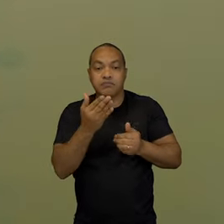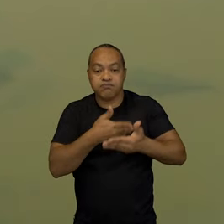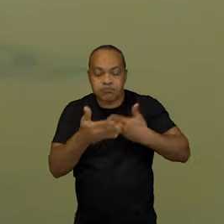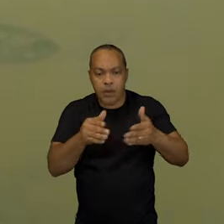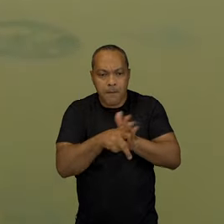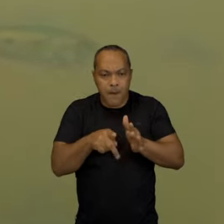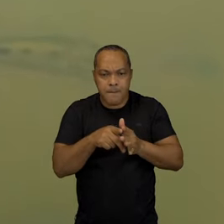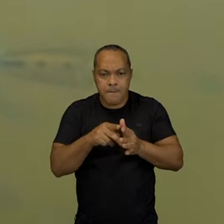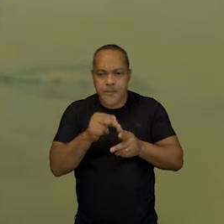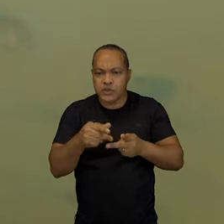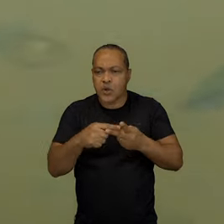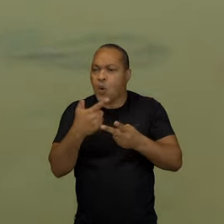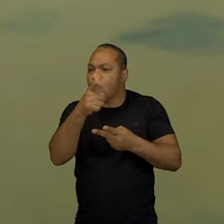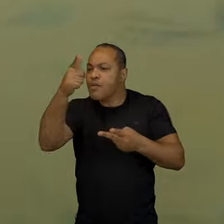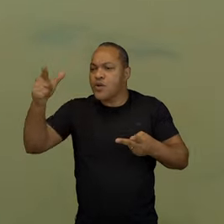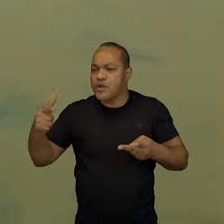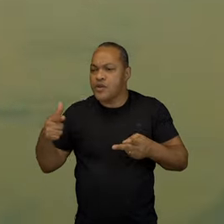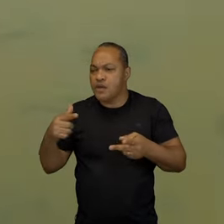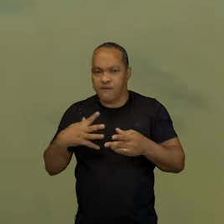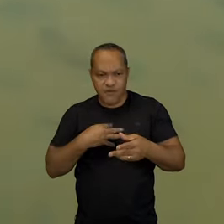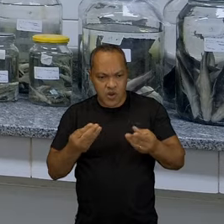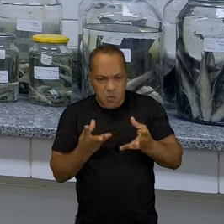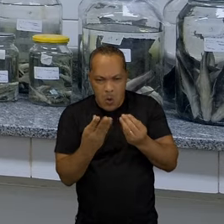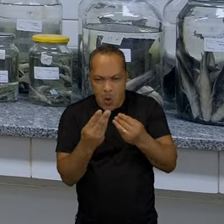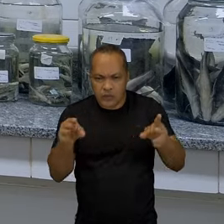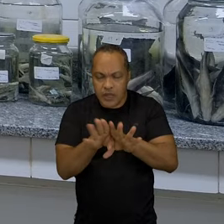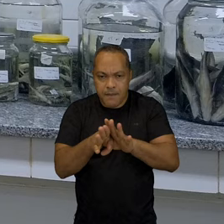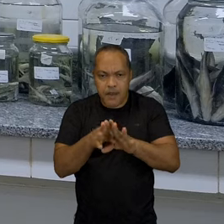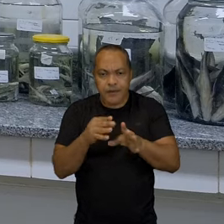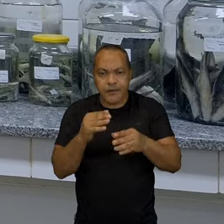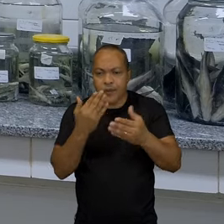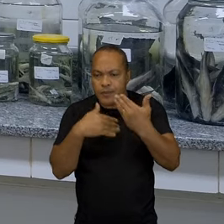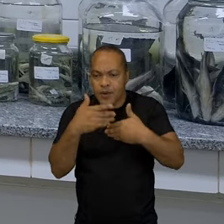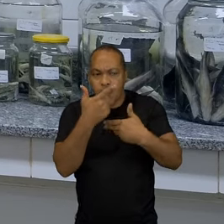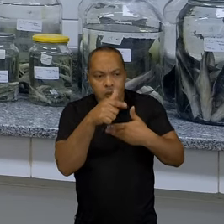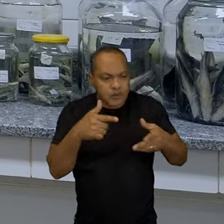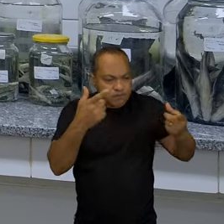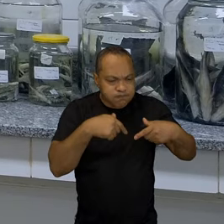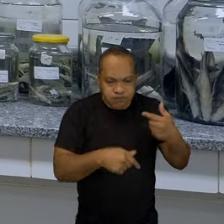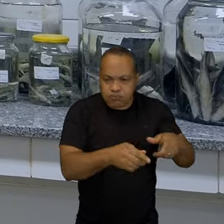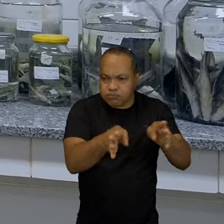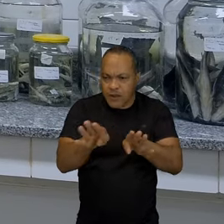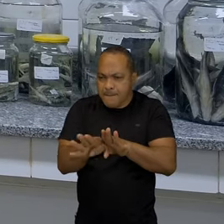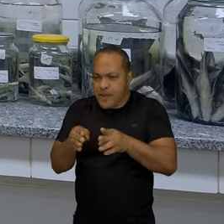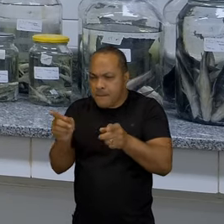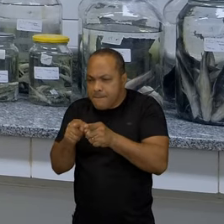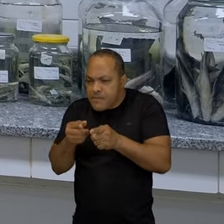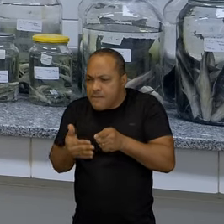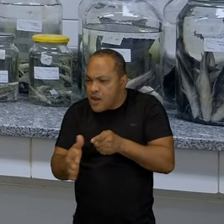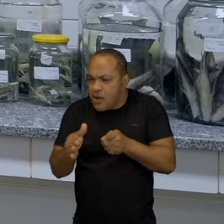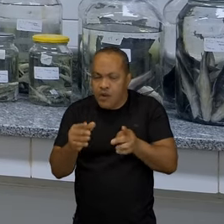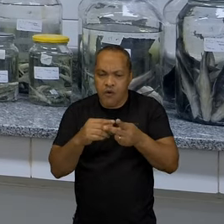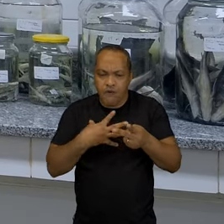tucunaré e com os grandes cardumes de filhotes dessa espécie que vão se alimentar dessas espécies de pequeno porte ou